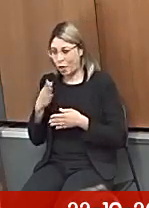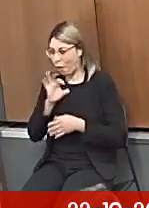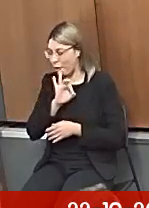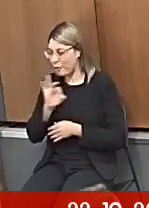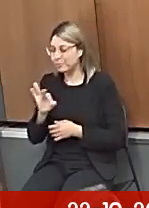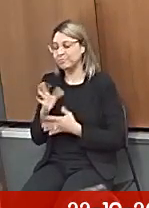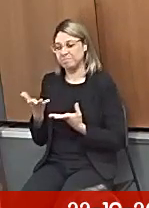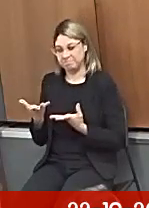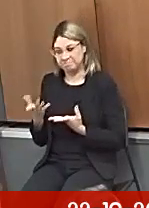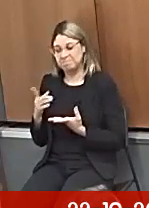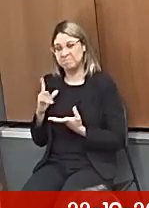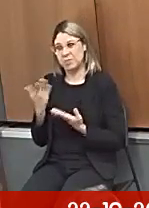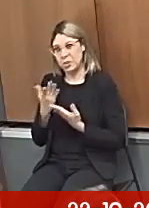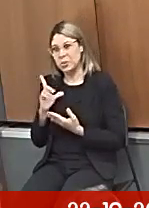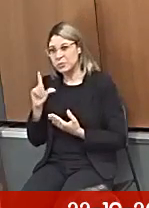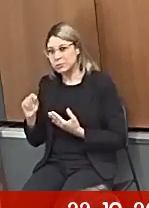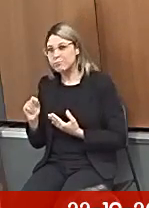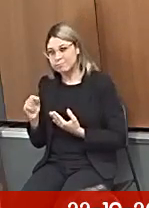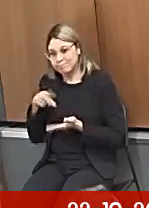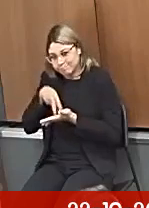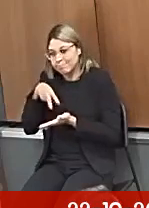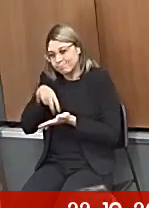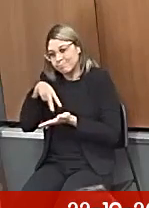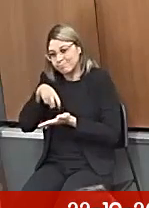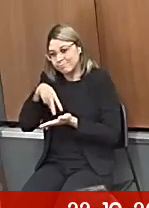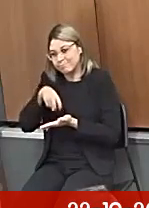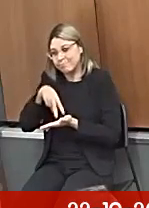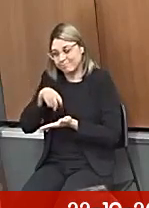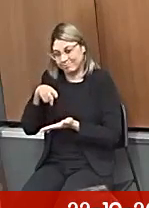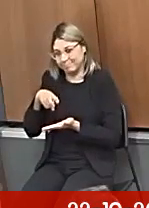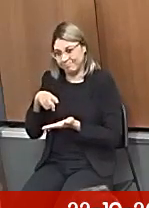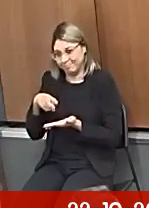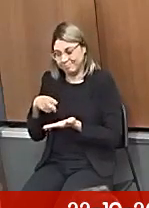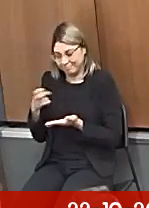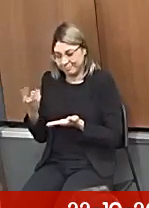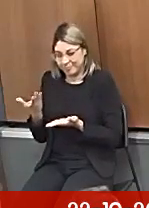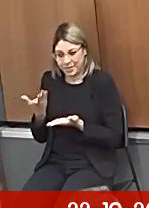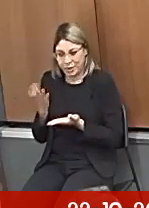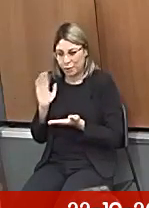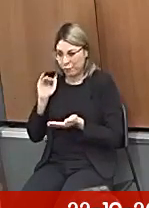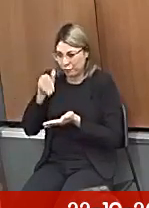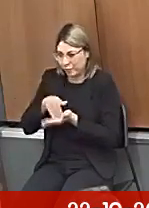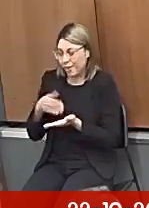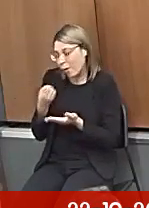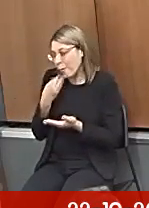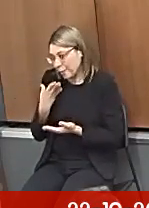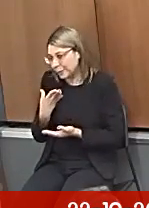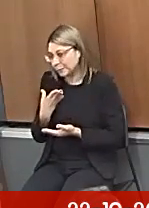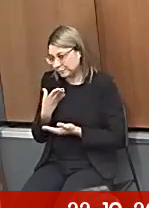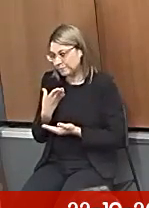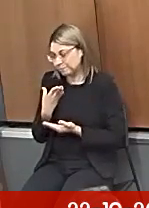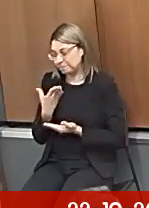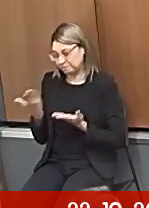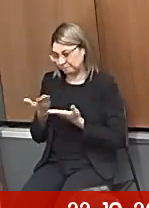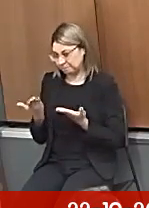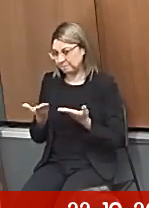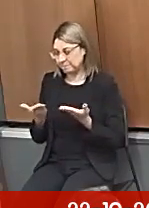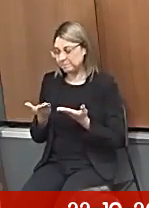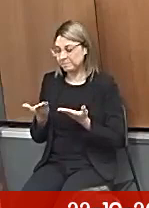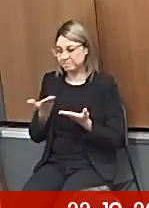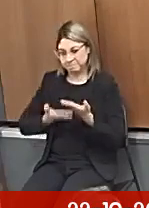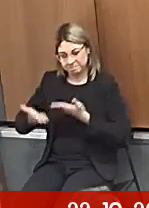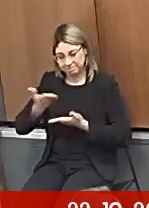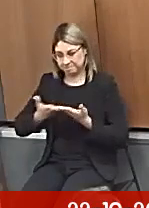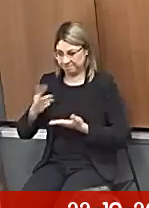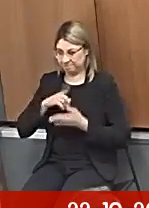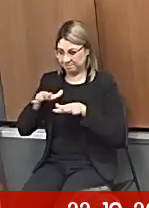e todos nós vamos sair daqui realmente animados por um desfecho positivo de toda essa construção feita aqui